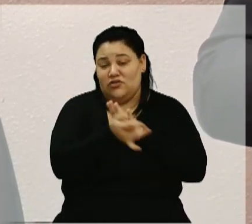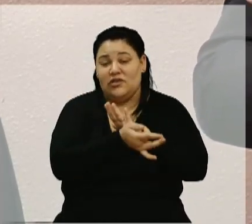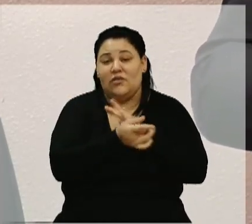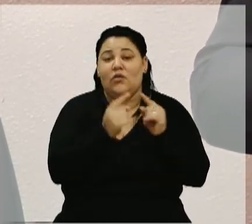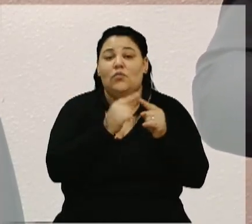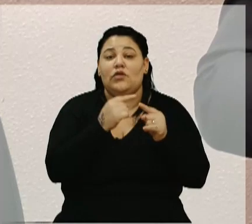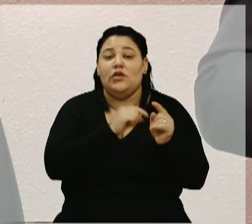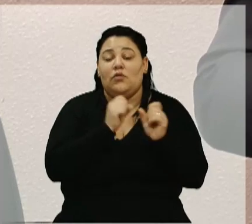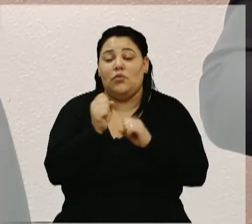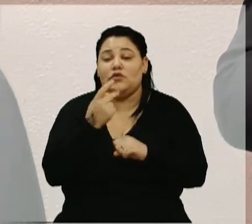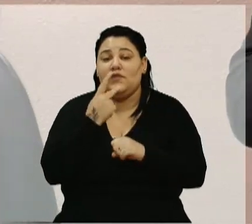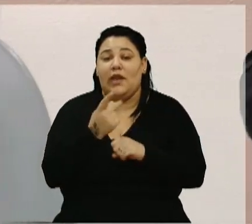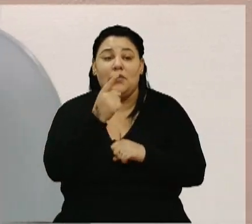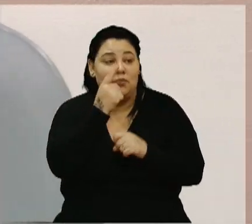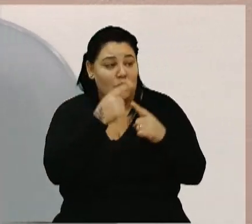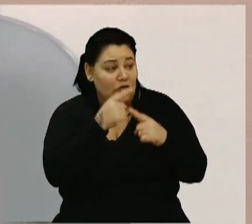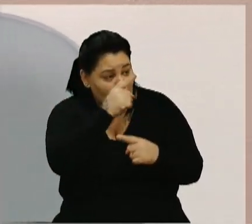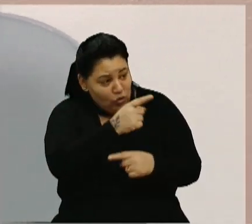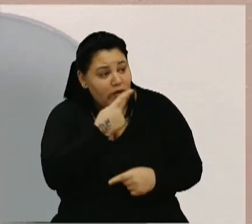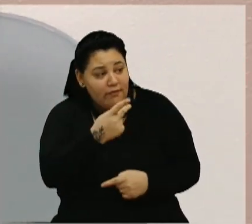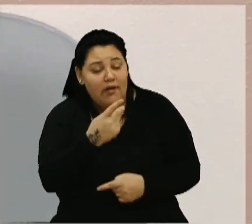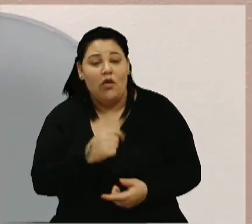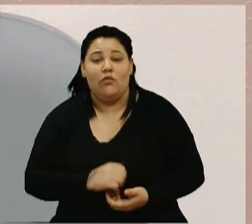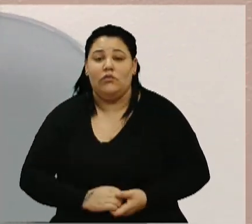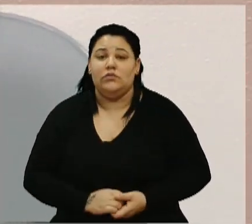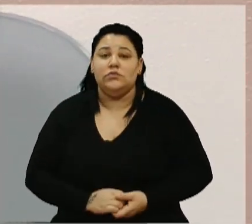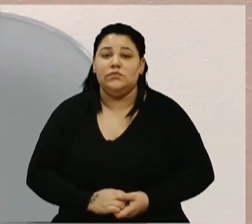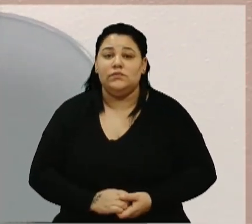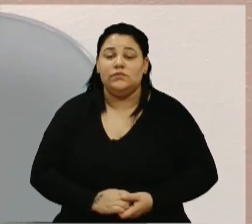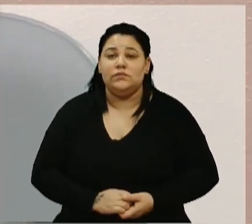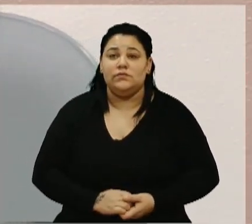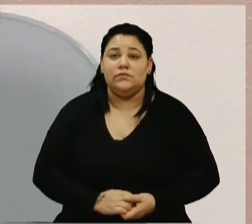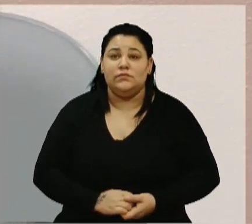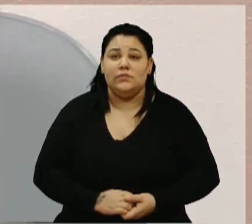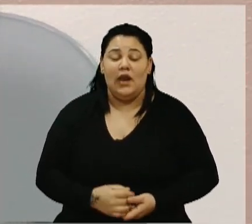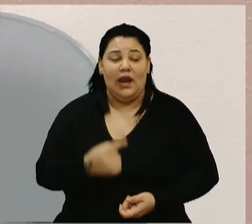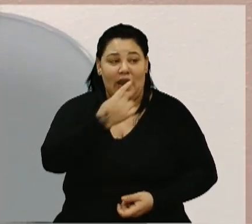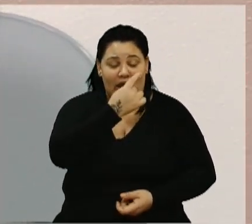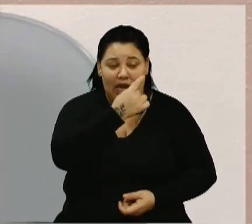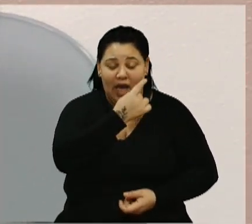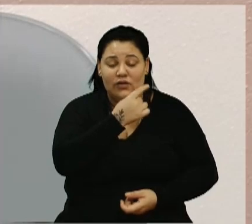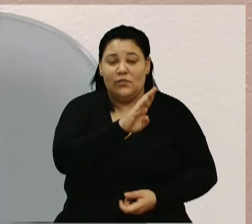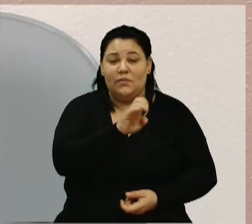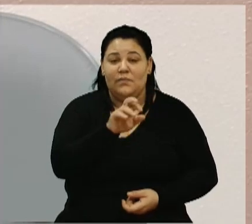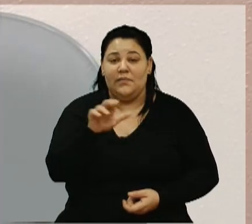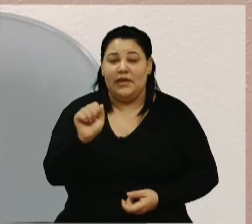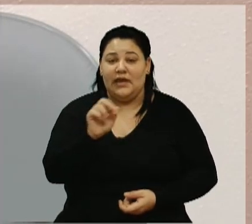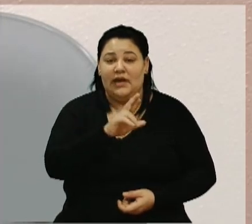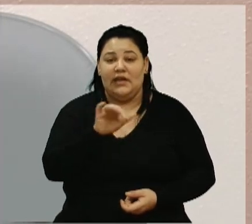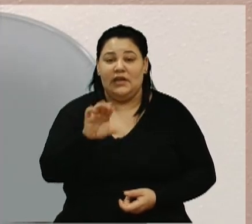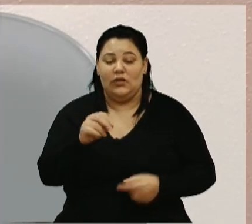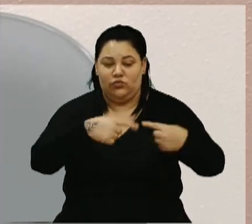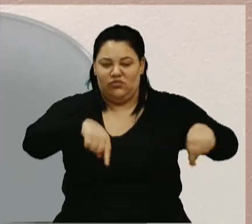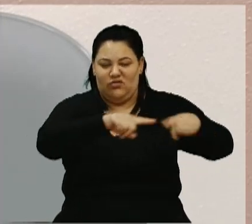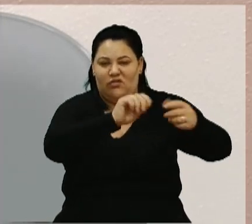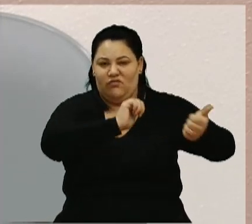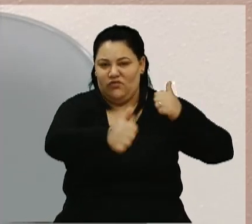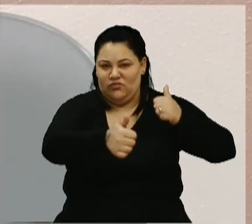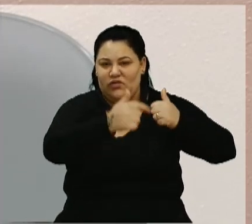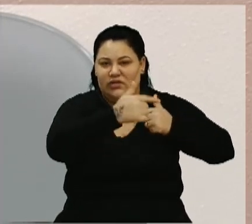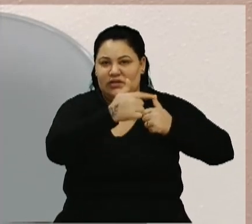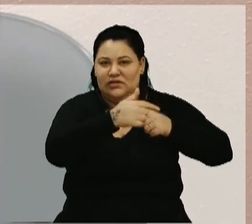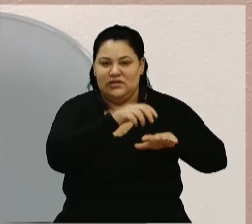falar, porque foi a senhora que falou, tá? Lá no Beira-Rio, ou lá na Arena do Grêmio, por exemplo, esses